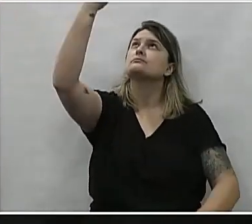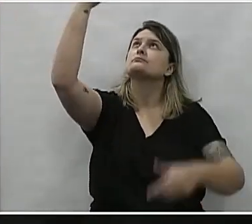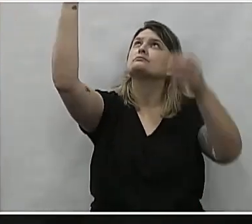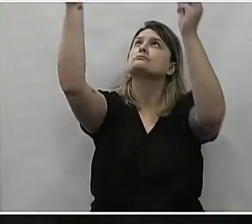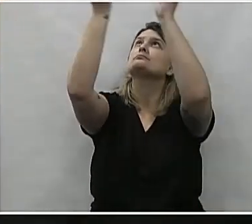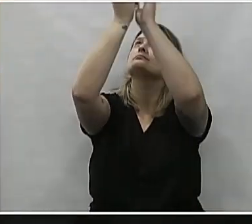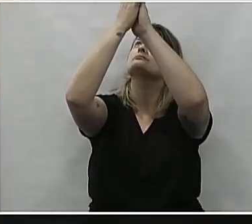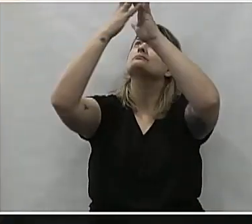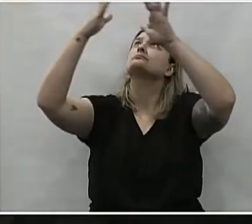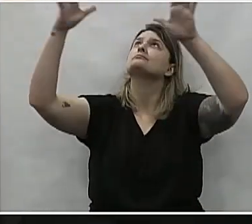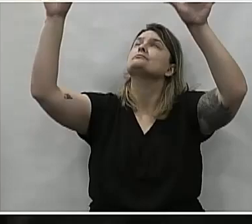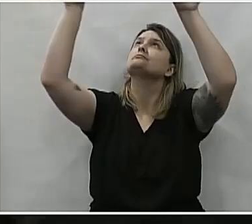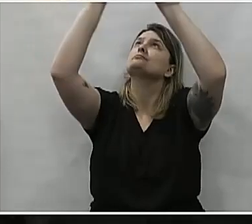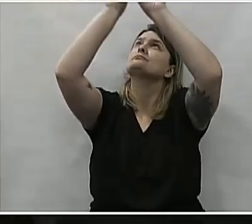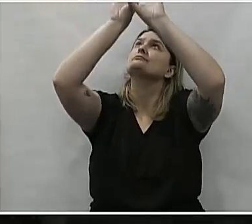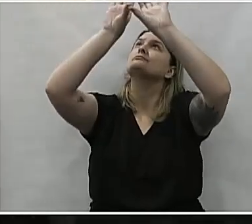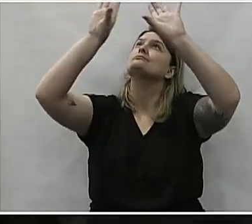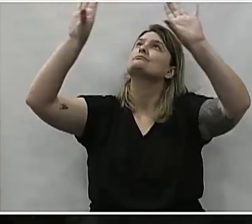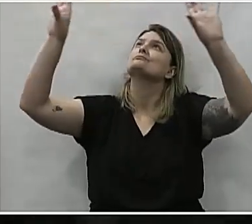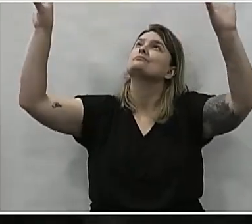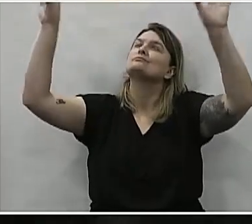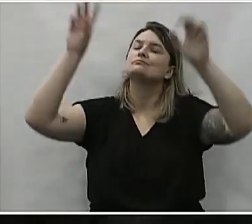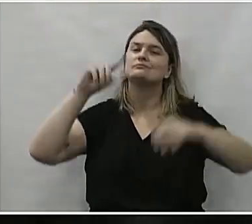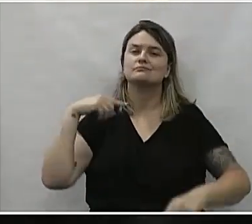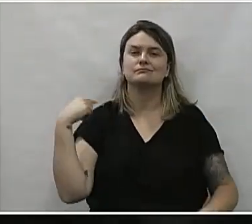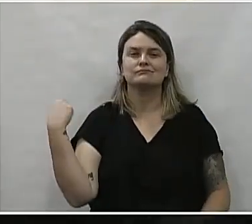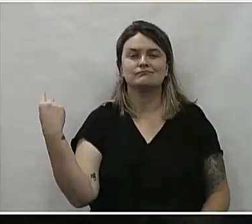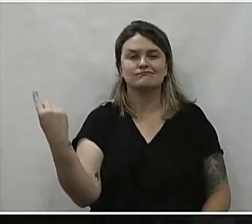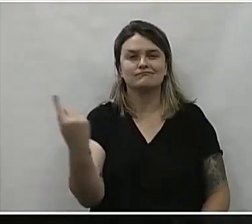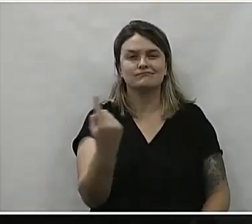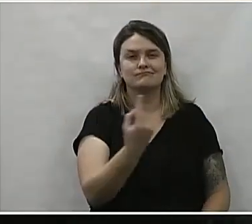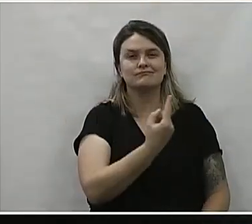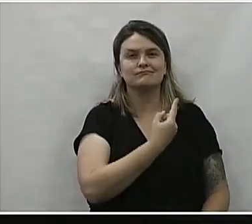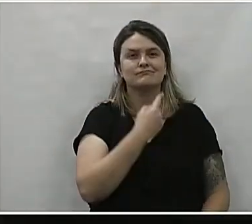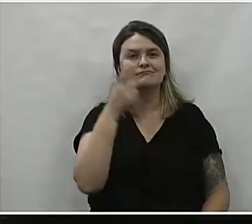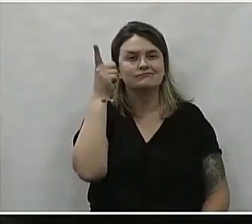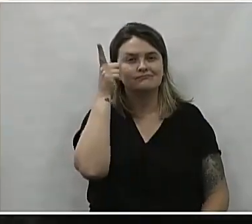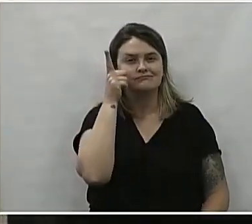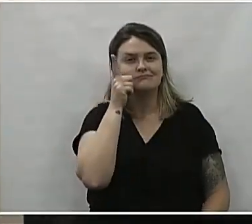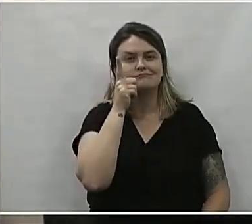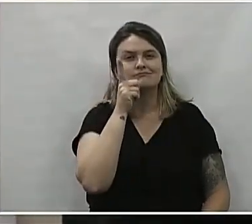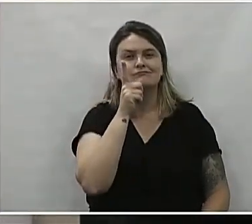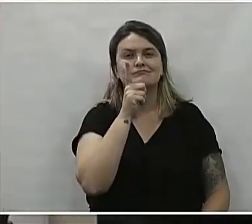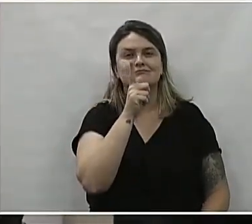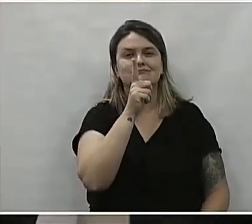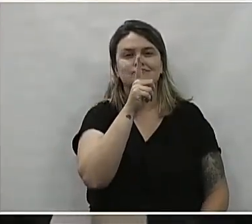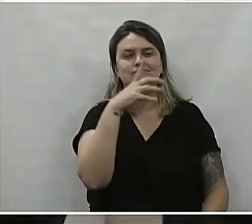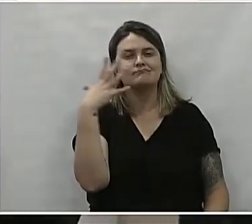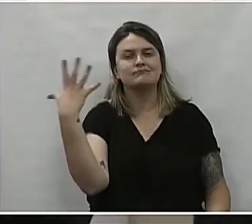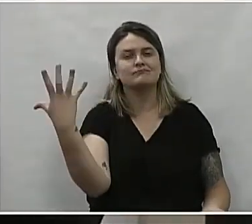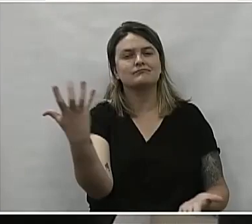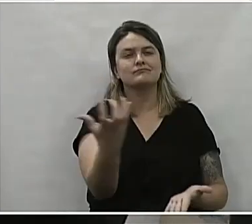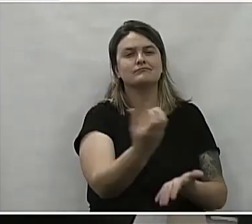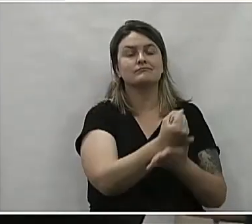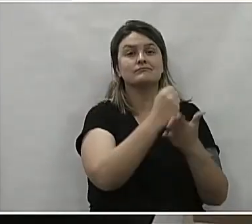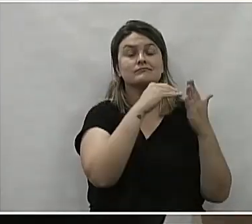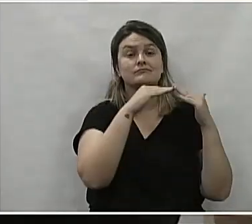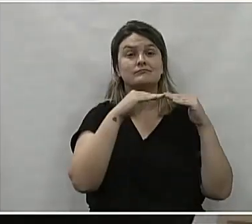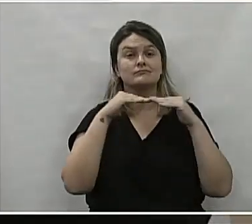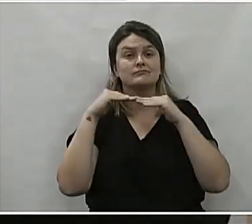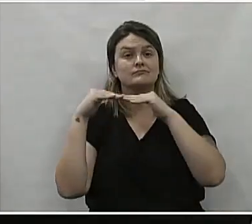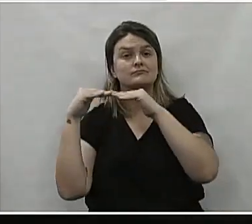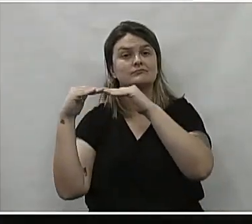o sol da liberdade, raios fúgidos, vindo no céu da pátria nesse instante. Seu